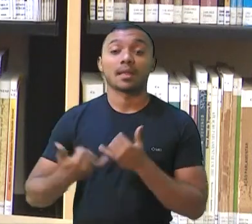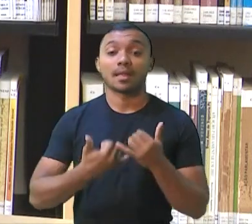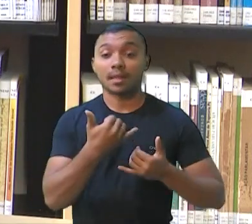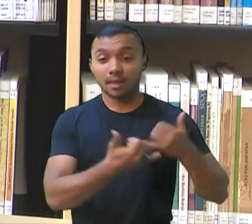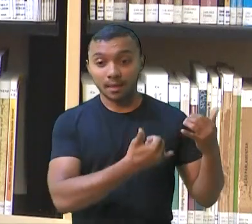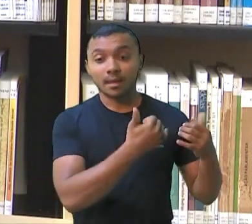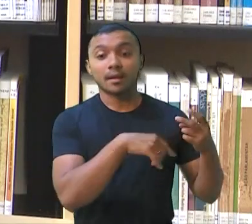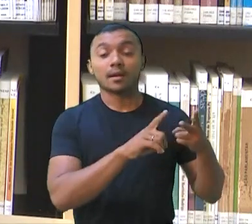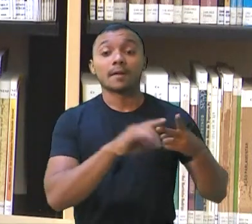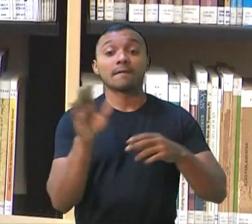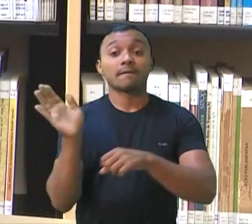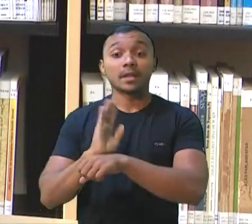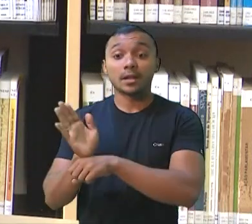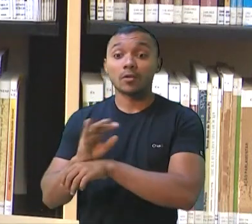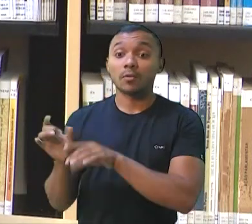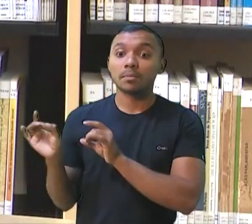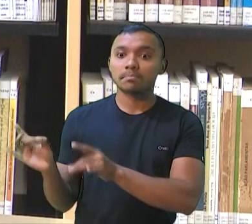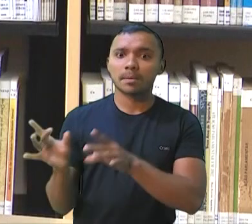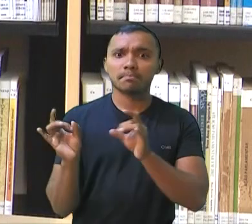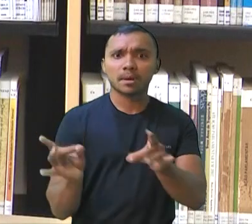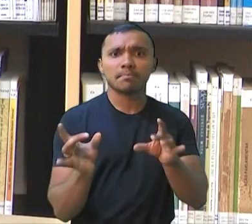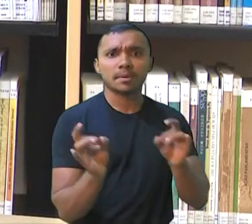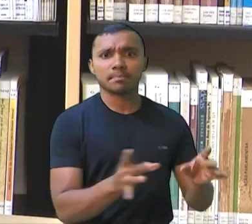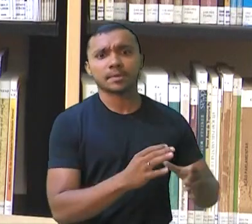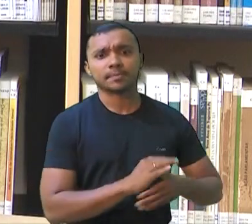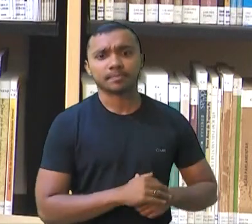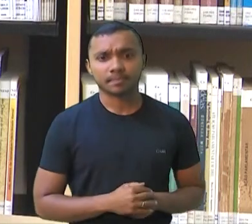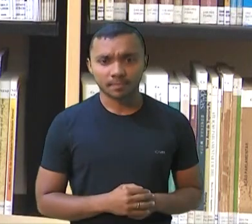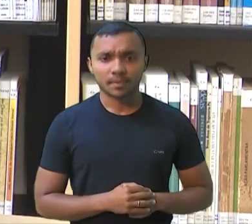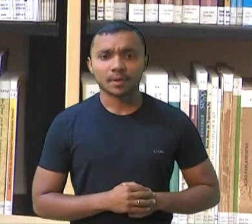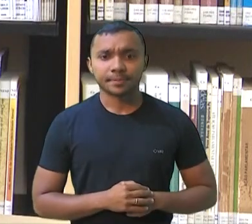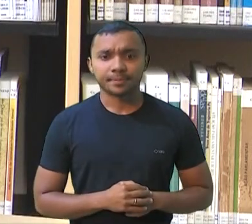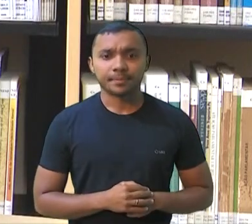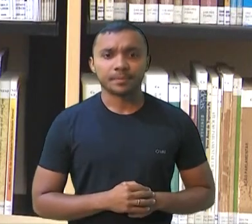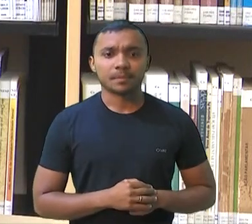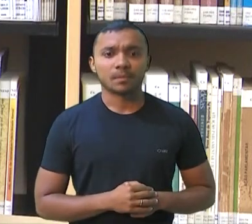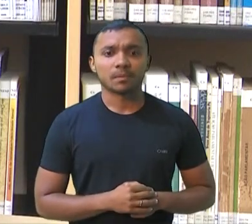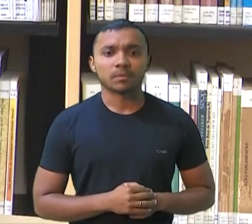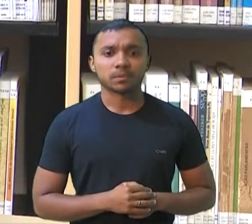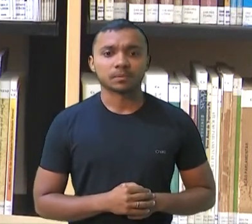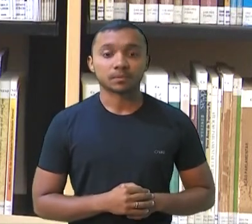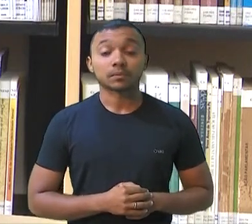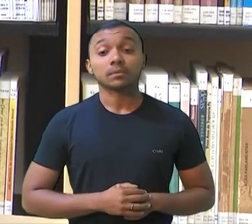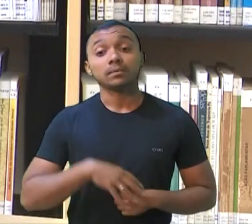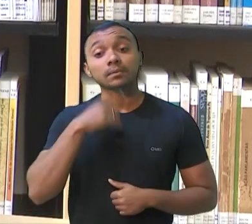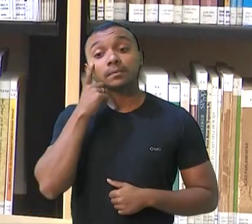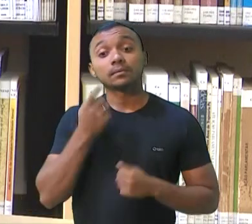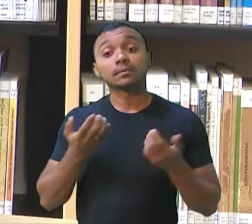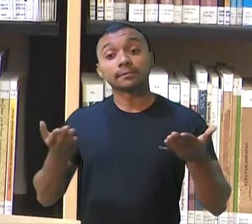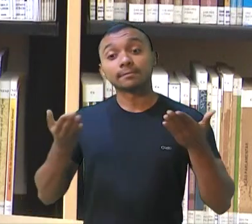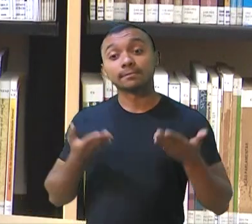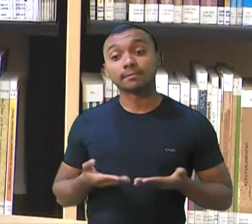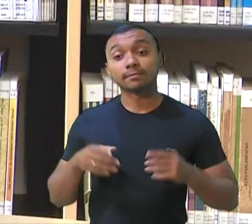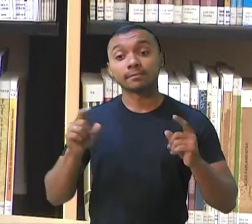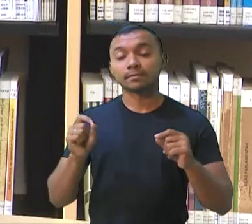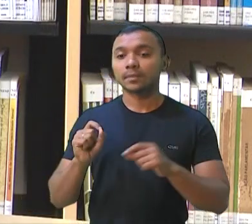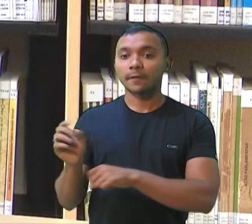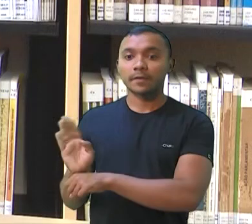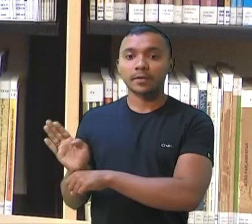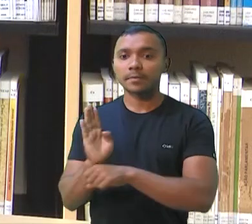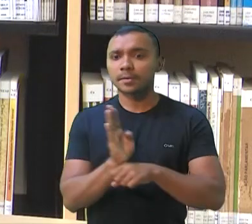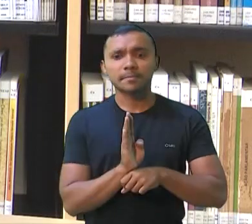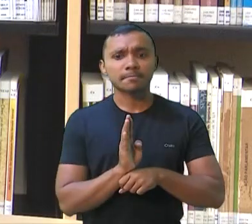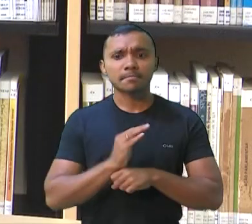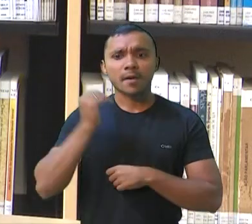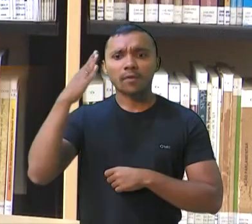personagens, filmes. E o contexto fica todo completo. É tanto que hoje em dia os filmes mais assistidos são